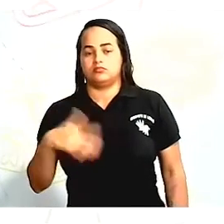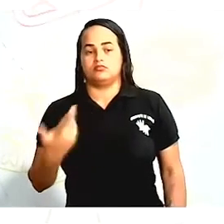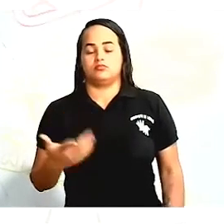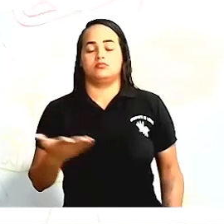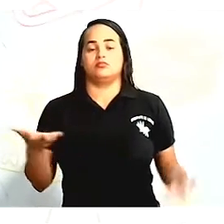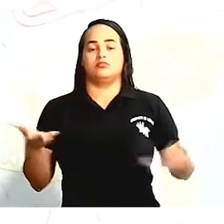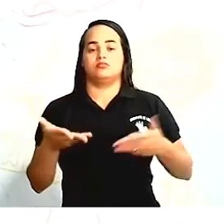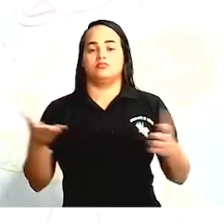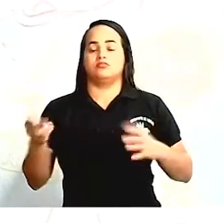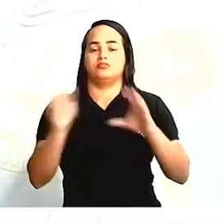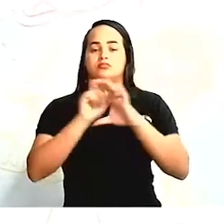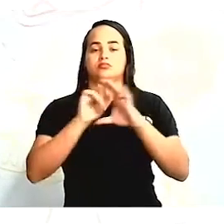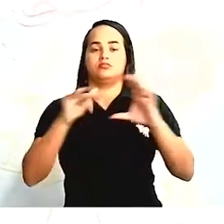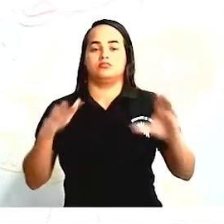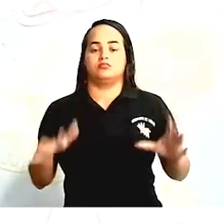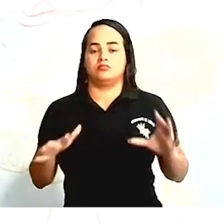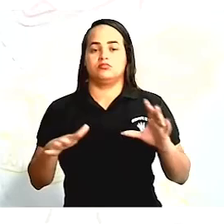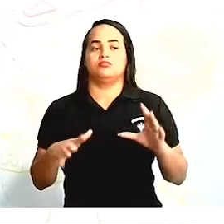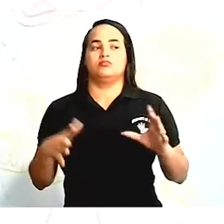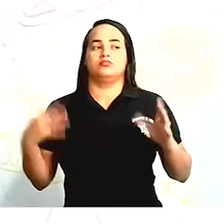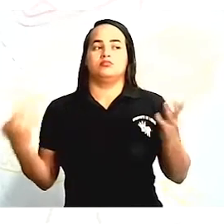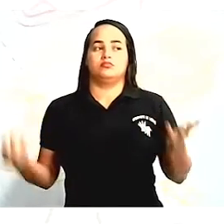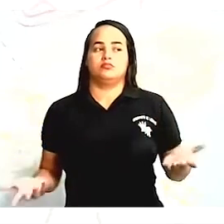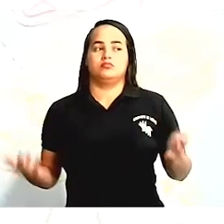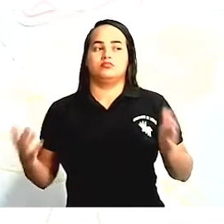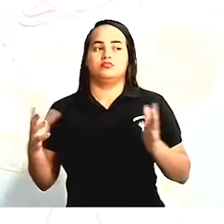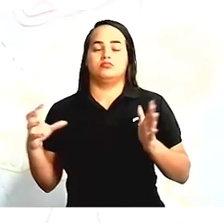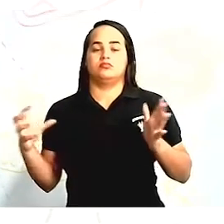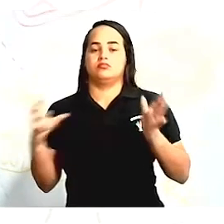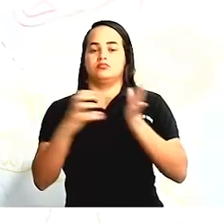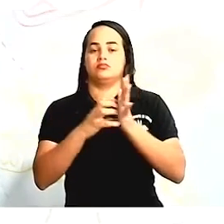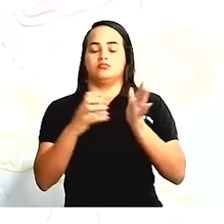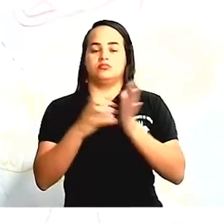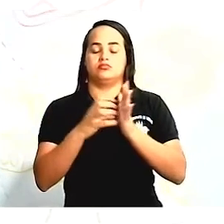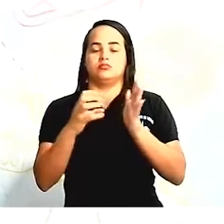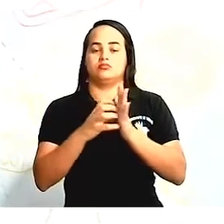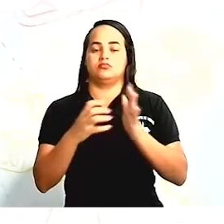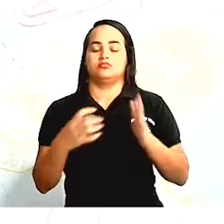a classificação da infecção pelo HIV.